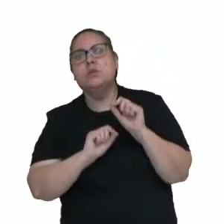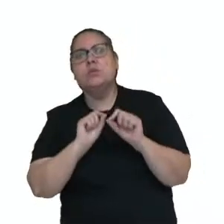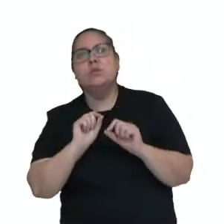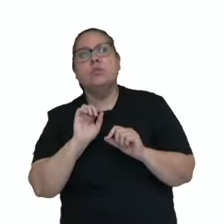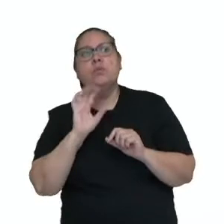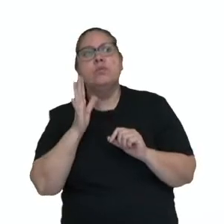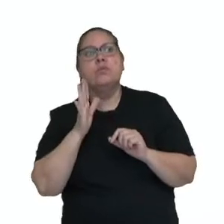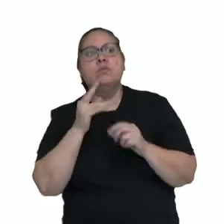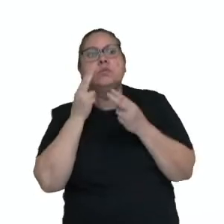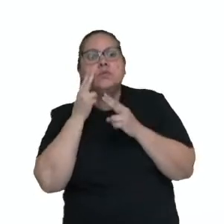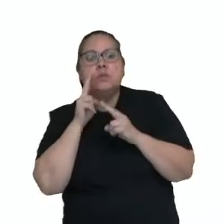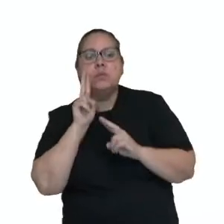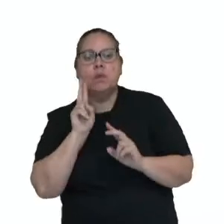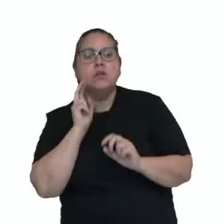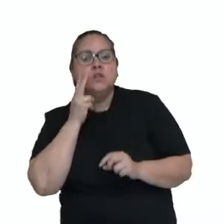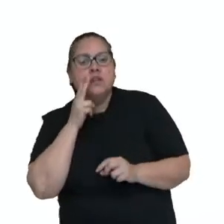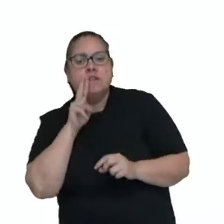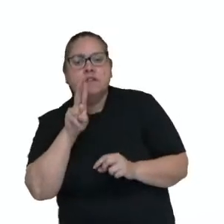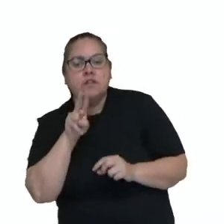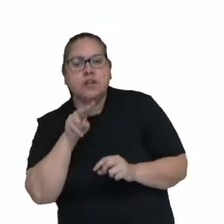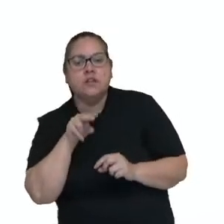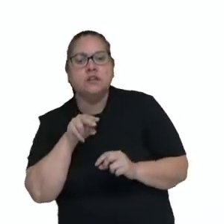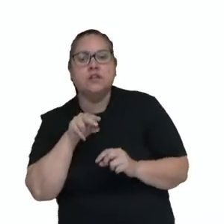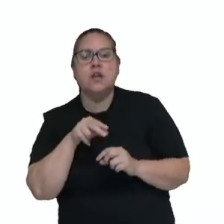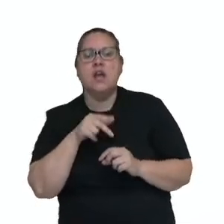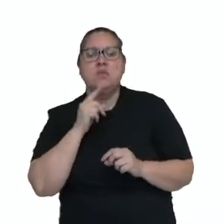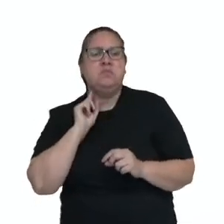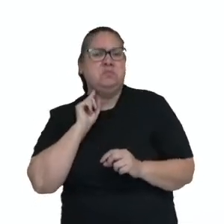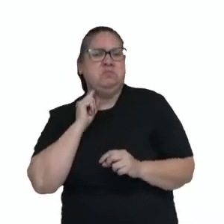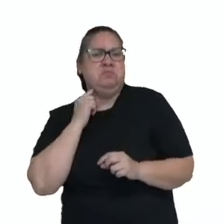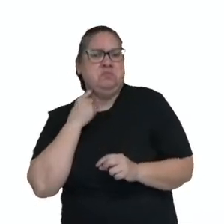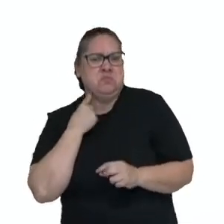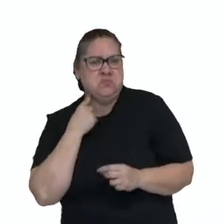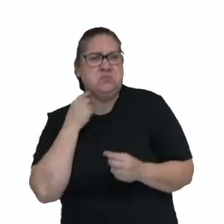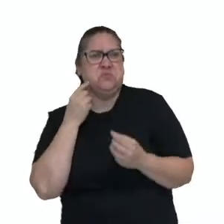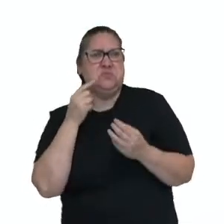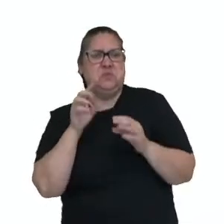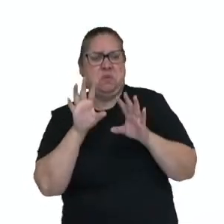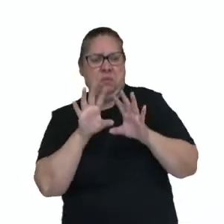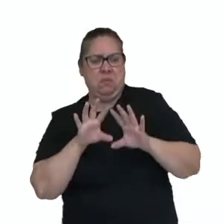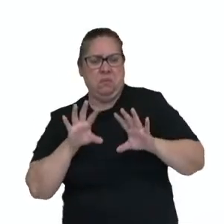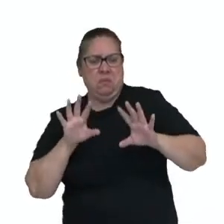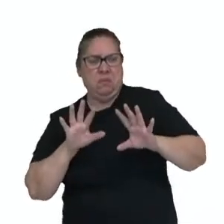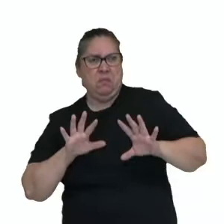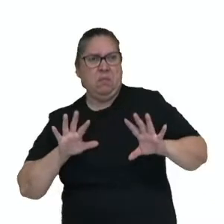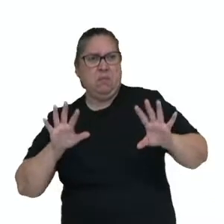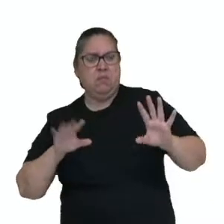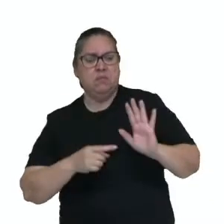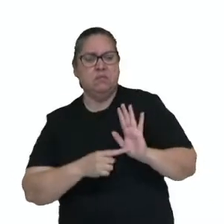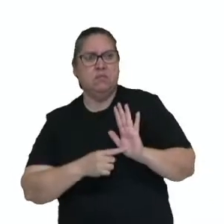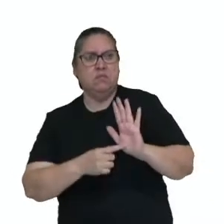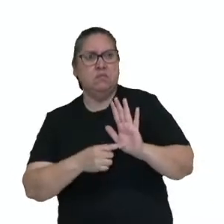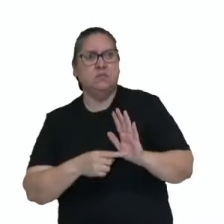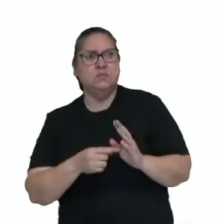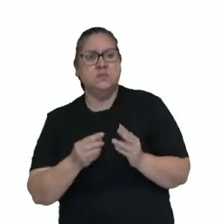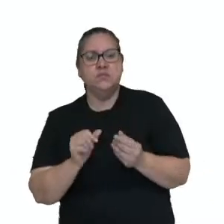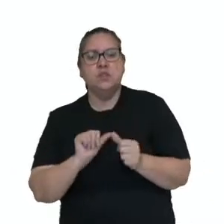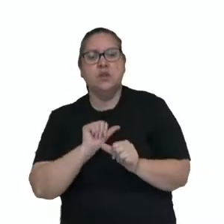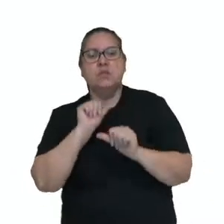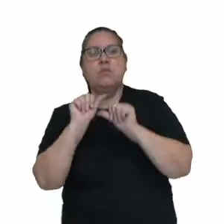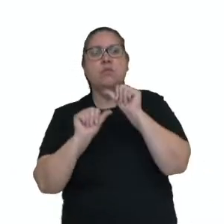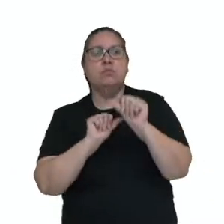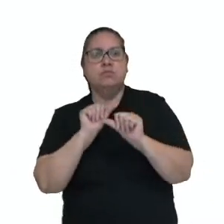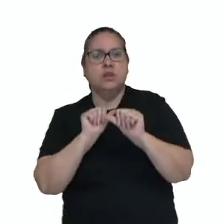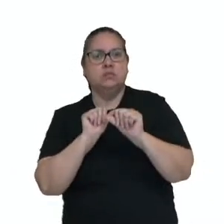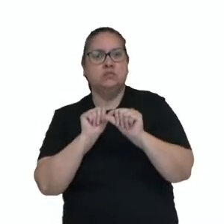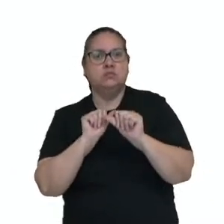que é visível, a gente consegue enxergar aqui, né? Então, a água poluída é aquela que apresenta